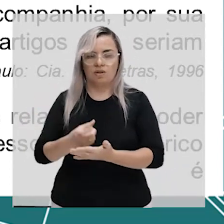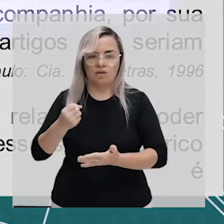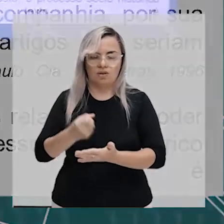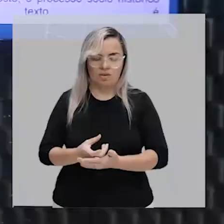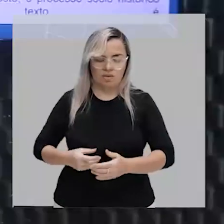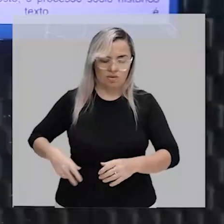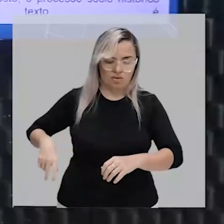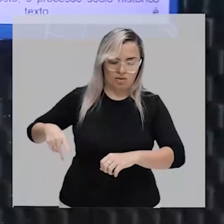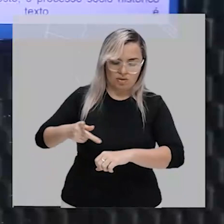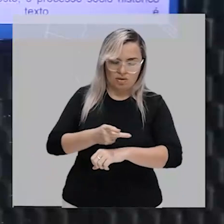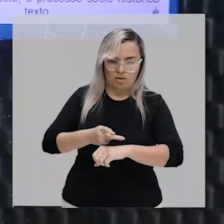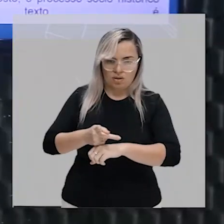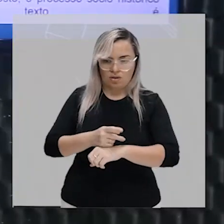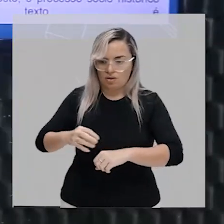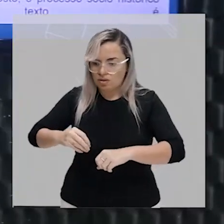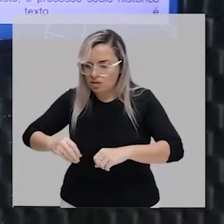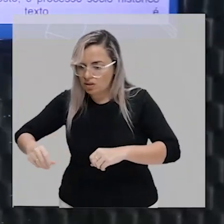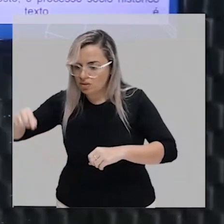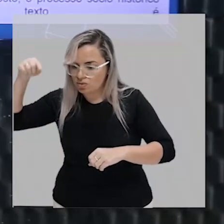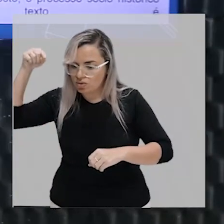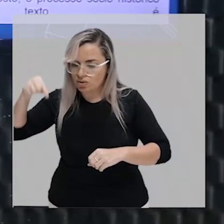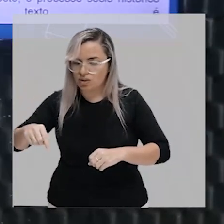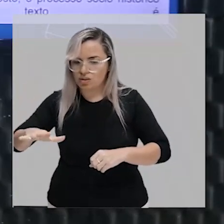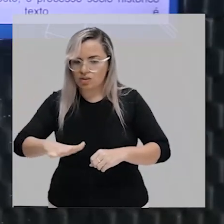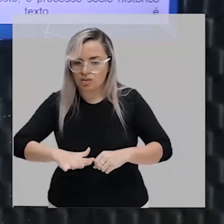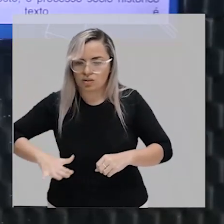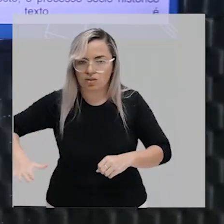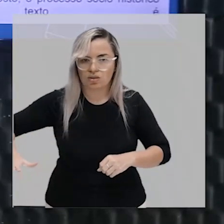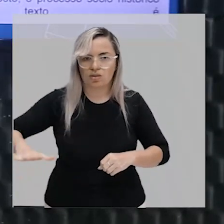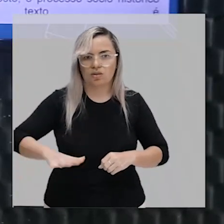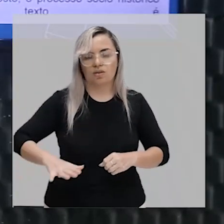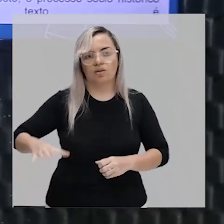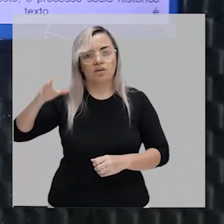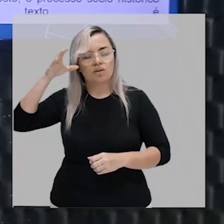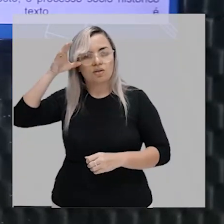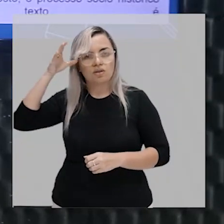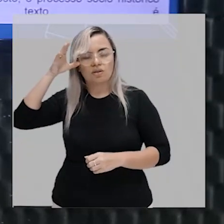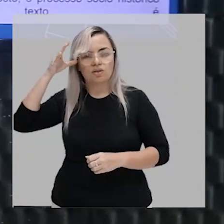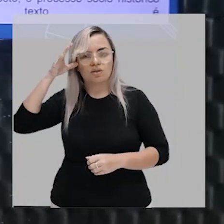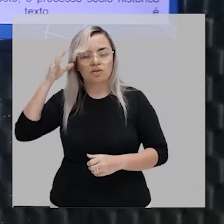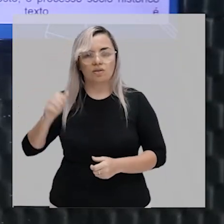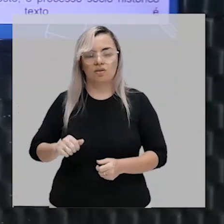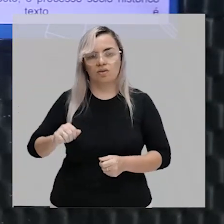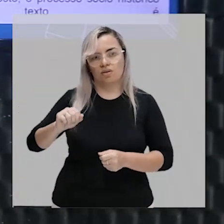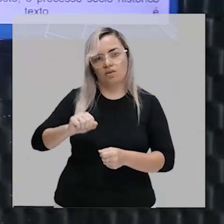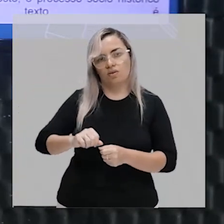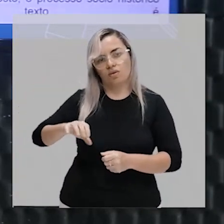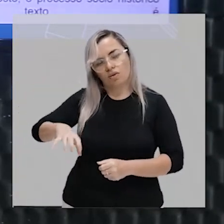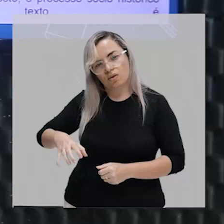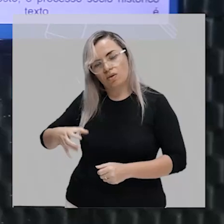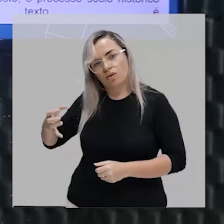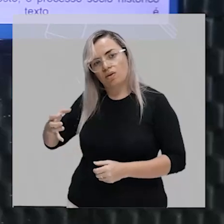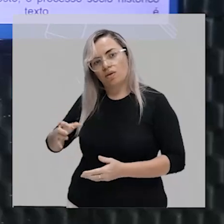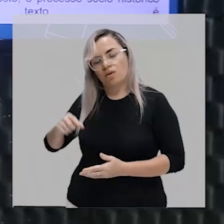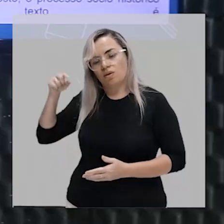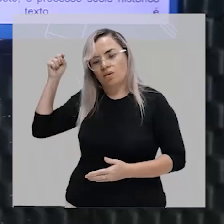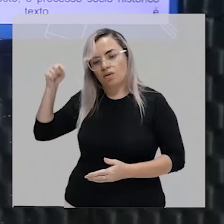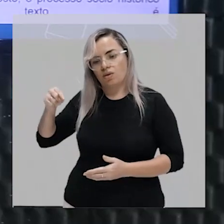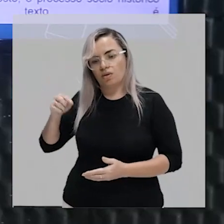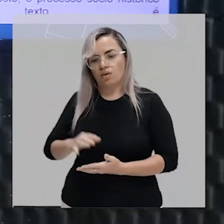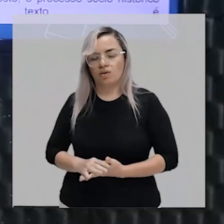do território indiano e chinês, isso são ações do imperialismo. São ações do